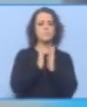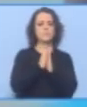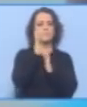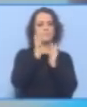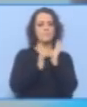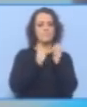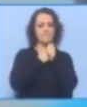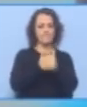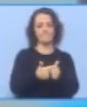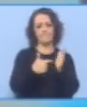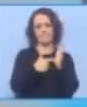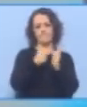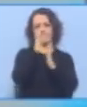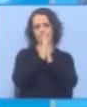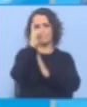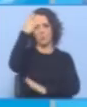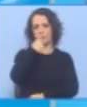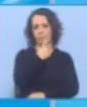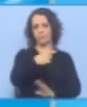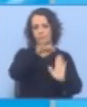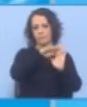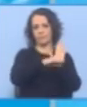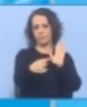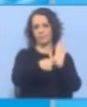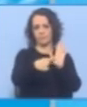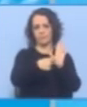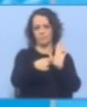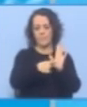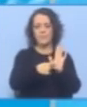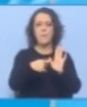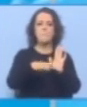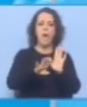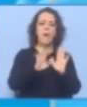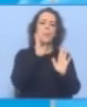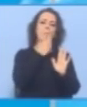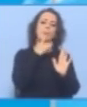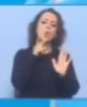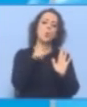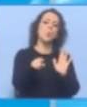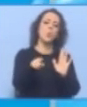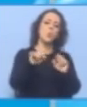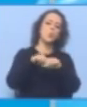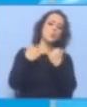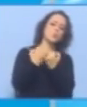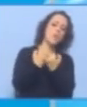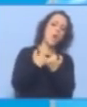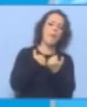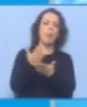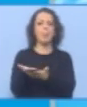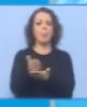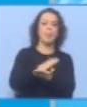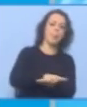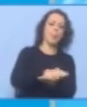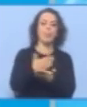ao Evangelho, não é? Portanto, é nesta perspectiva, não é por ser mais conforme à mentalidade corrente, que é hoje mais